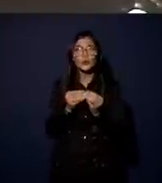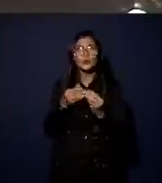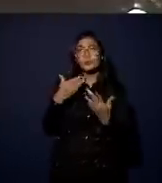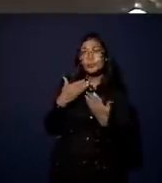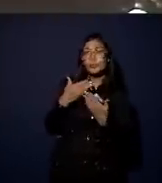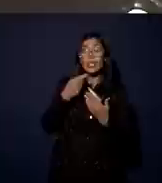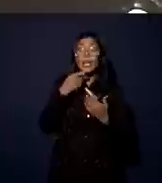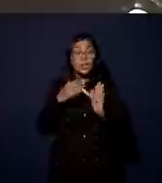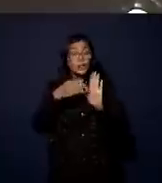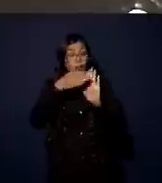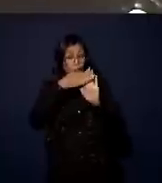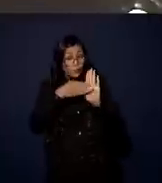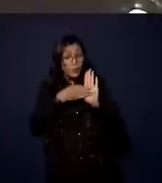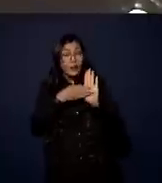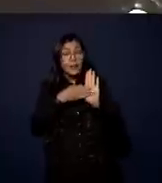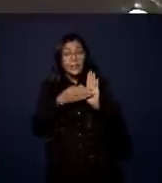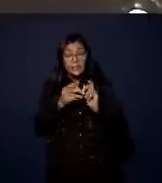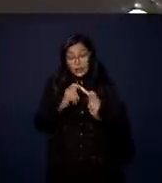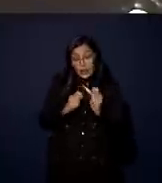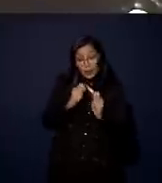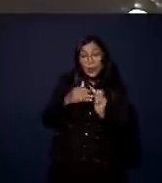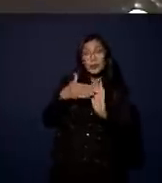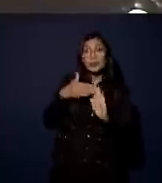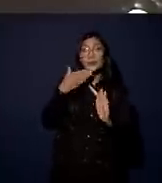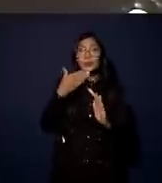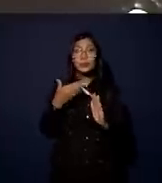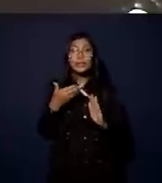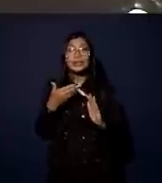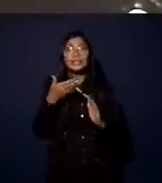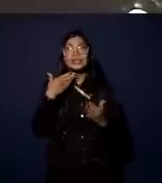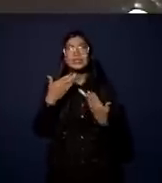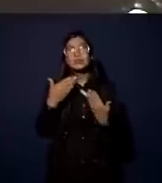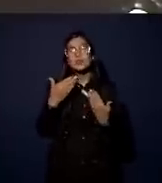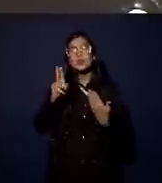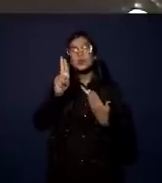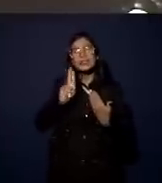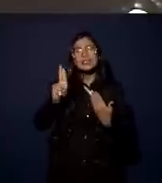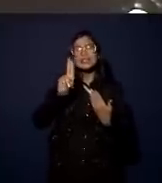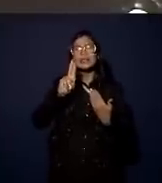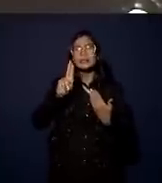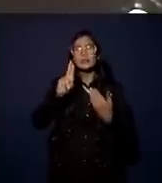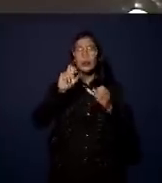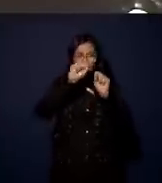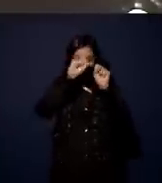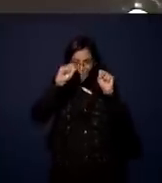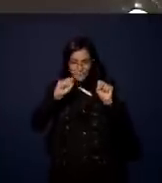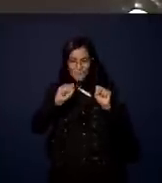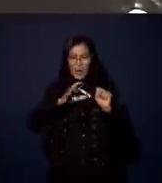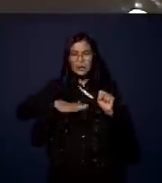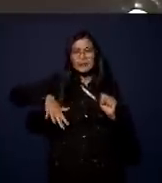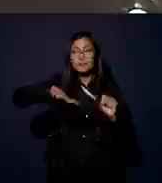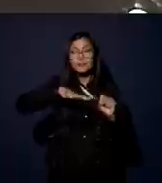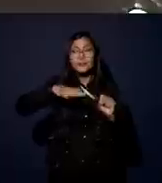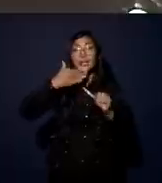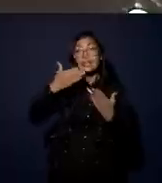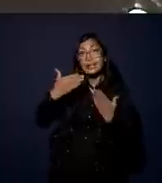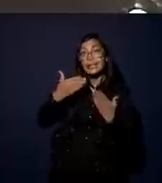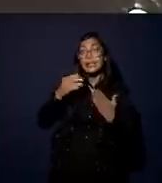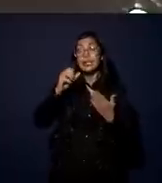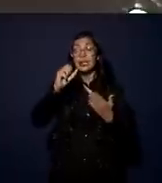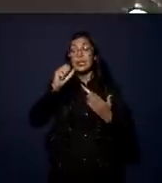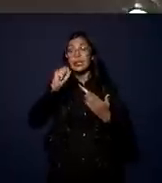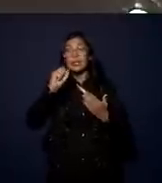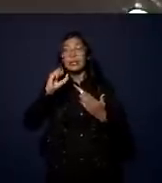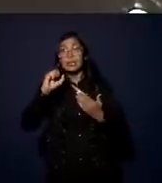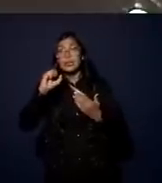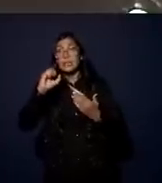proposta de negócio para o Seven dentro do utilizando toda essa ecossistema e além do célula também então por